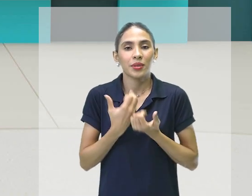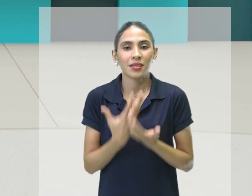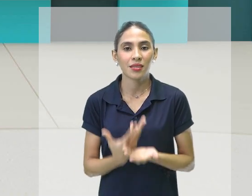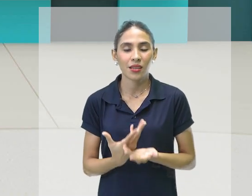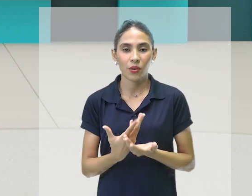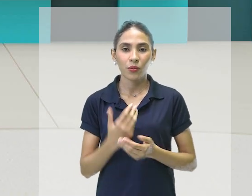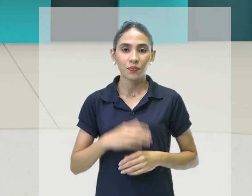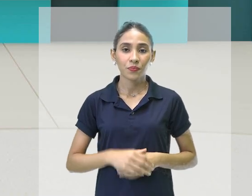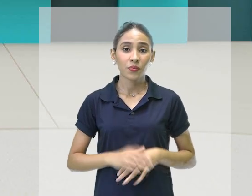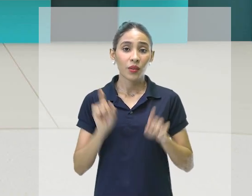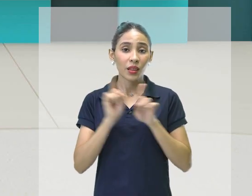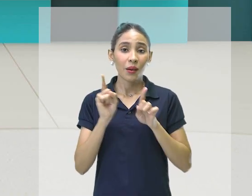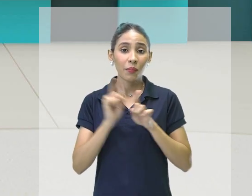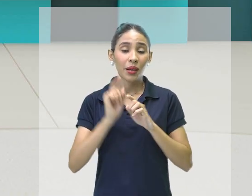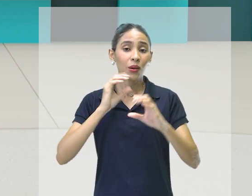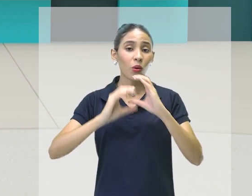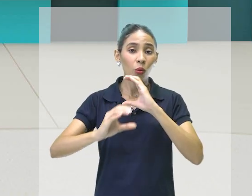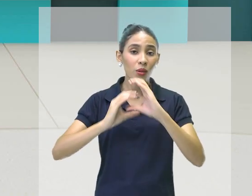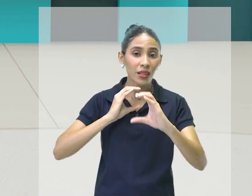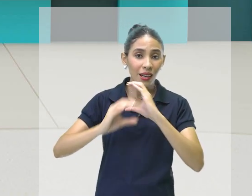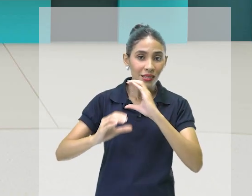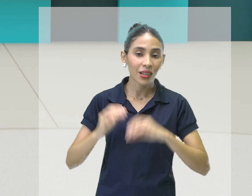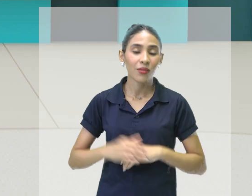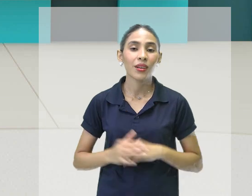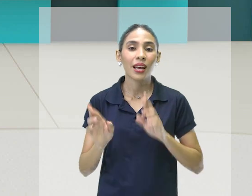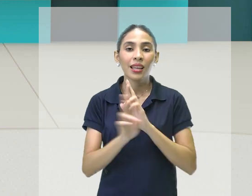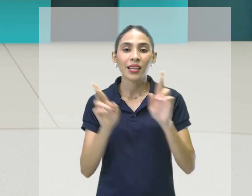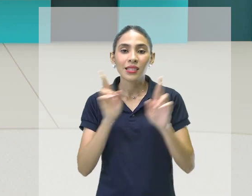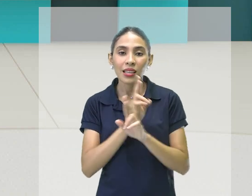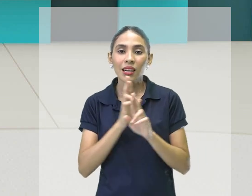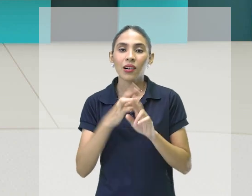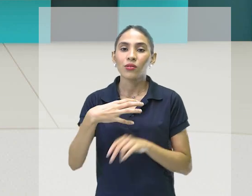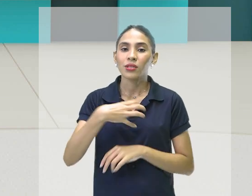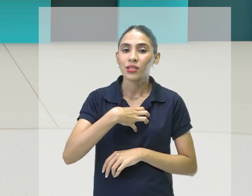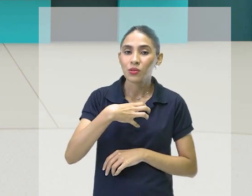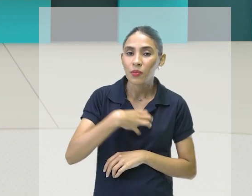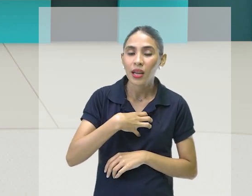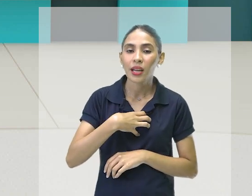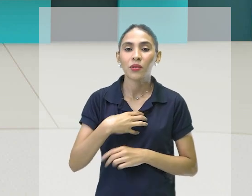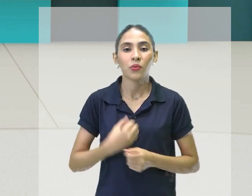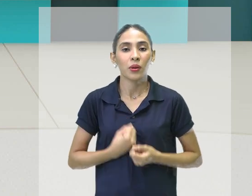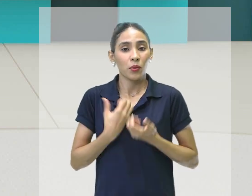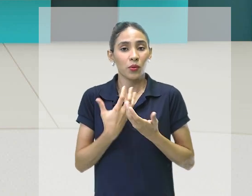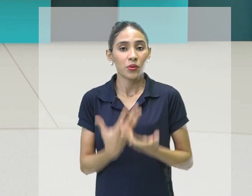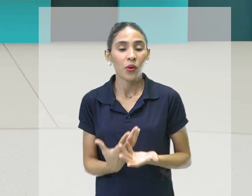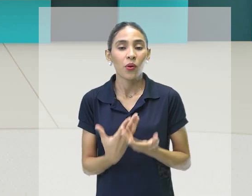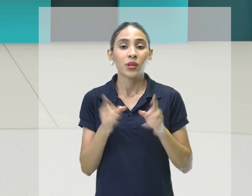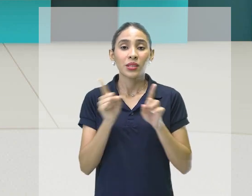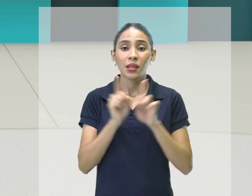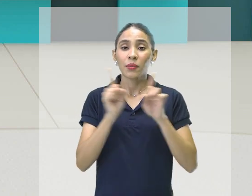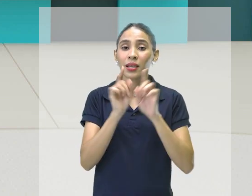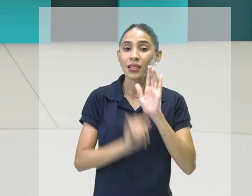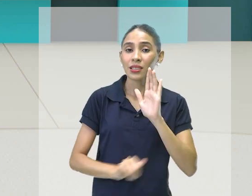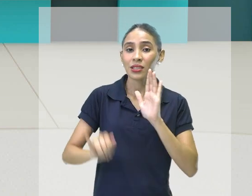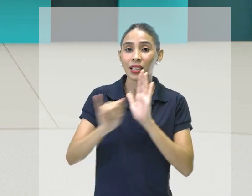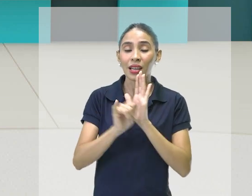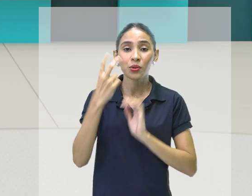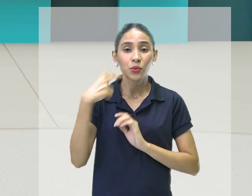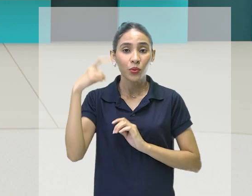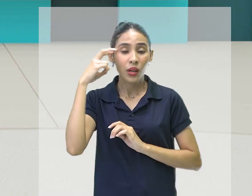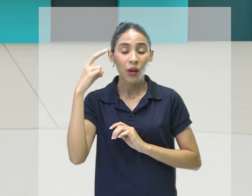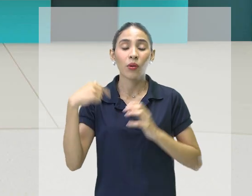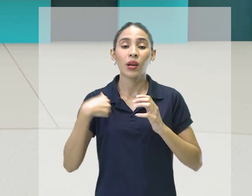de expressão, né, de comunicação em relação aos nossos sentimentos, emoções e